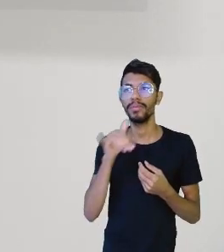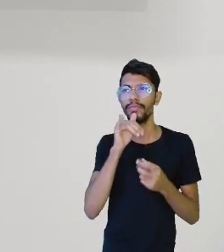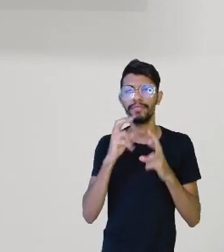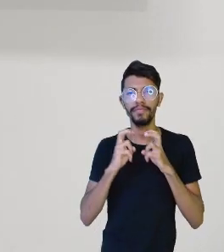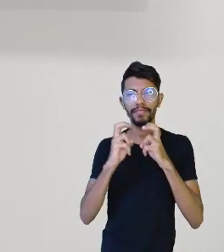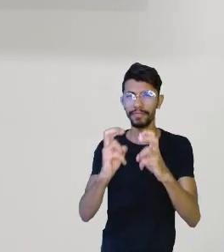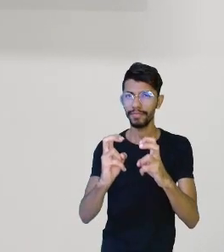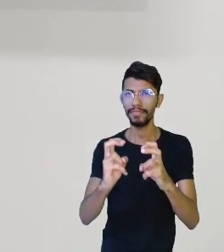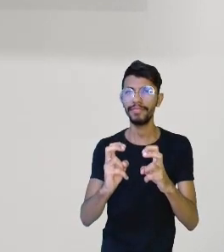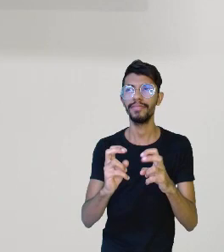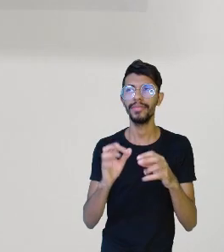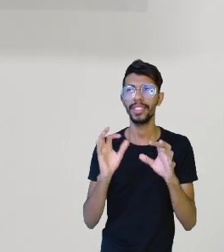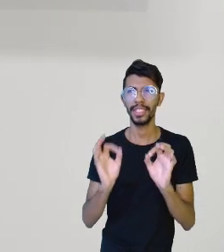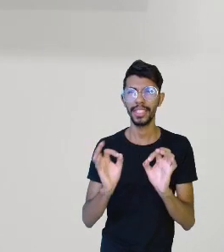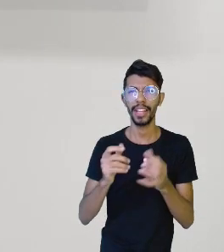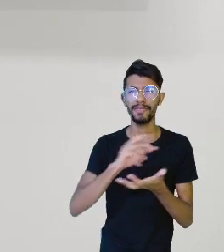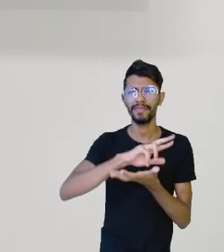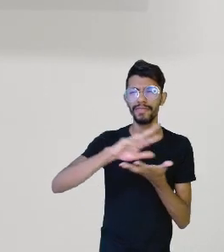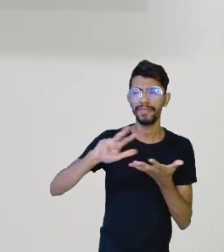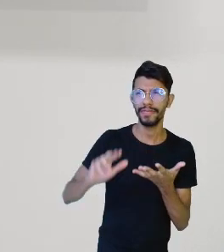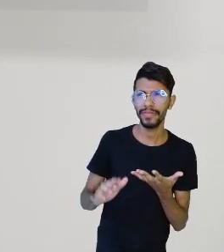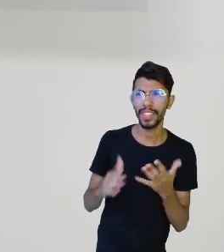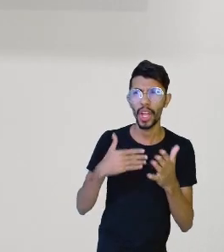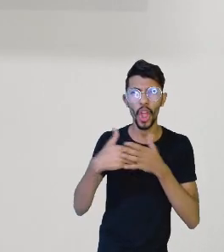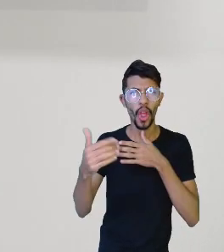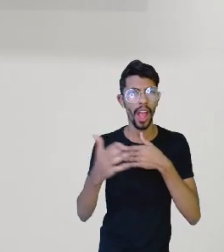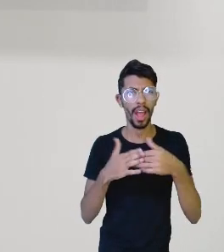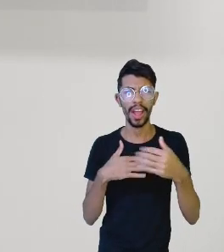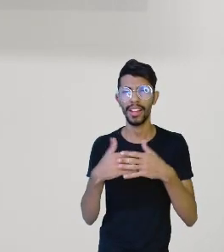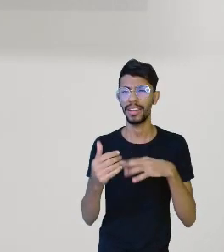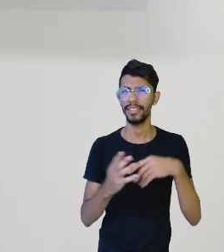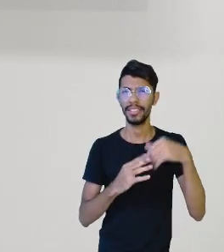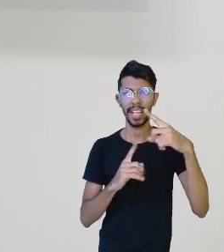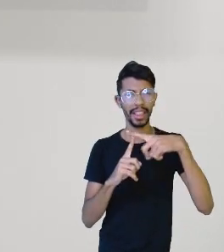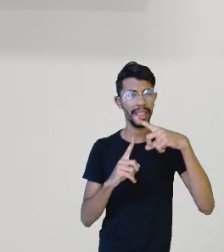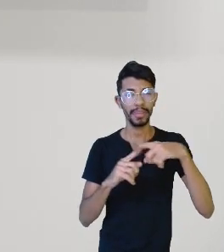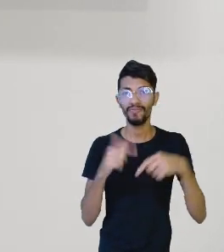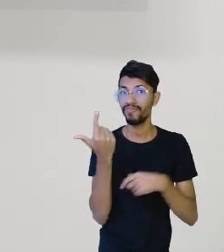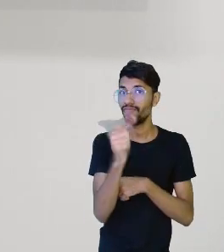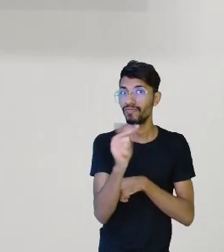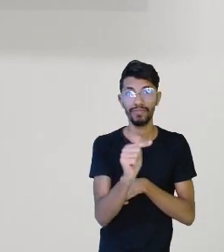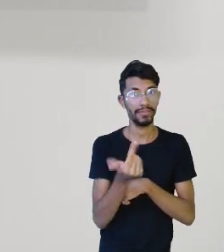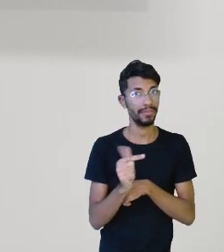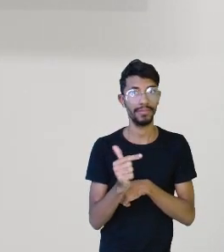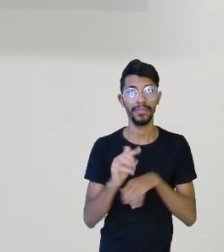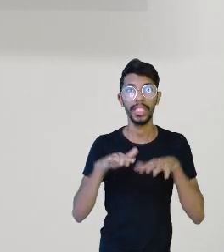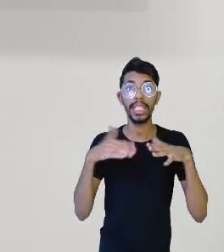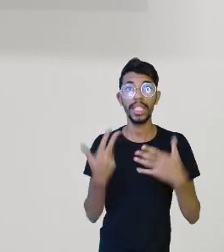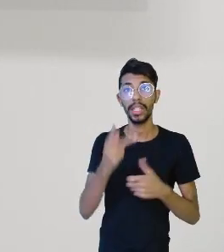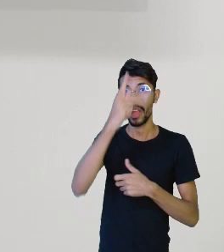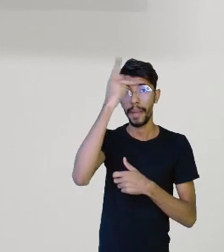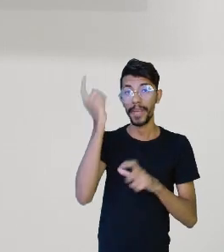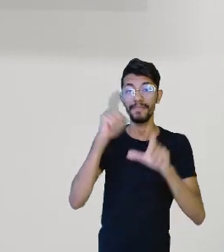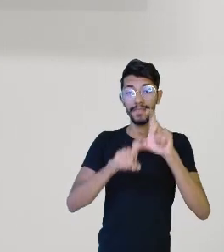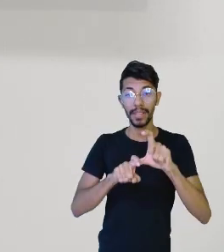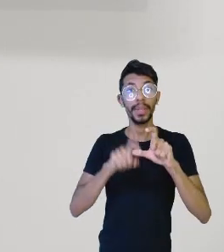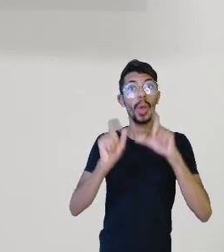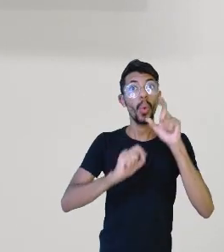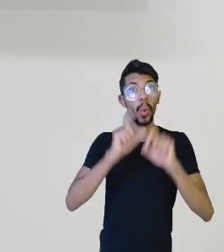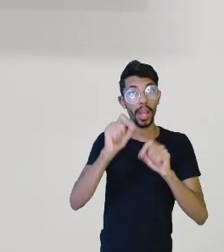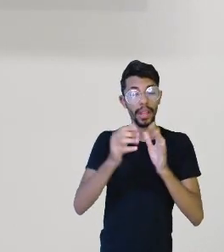trem, metrô, e quaisquer um desses transportes não existia. Então, as pessoas dependiam muito dos